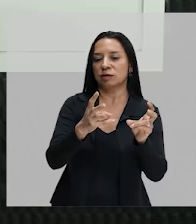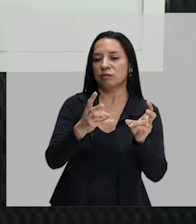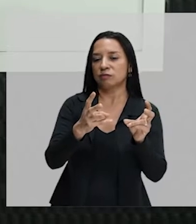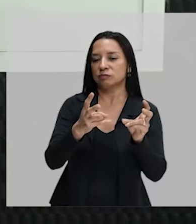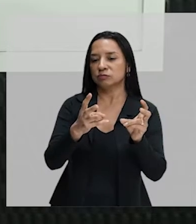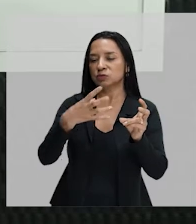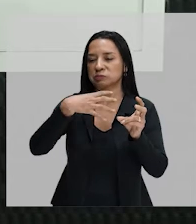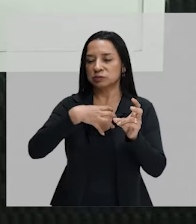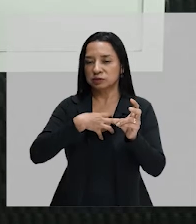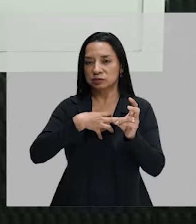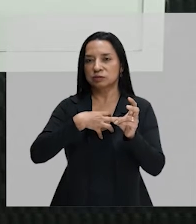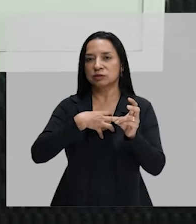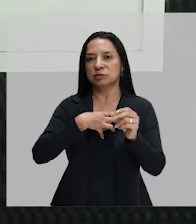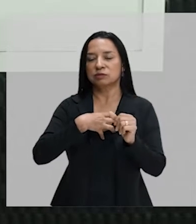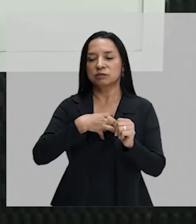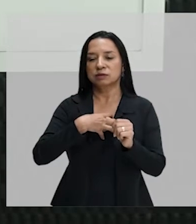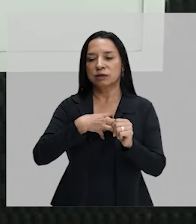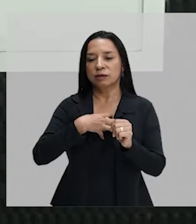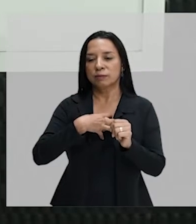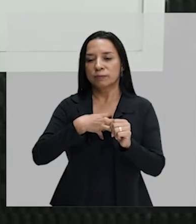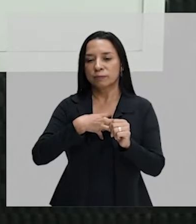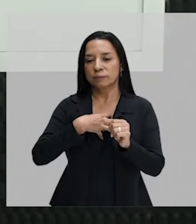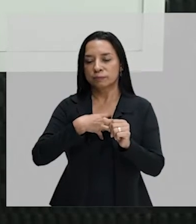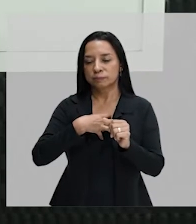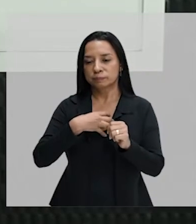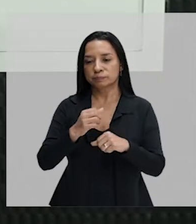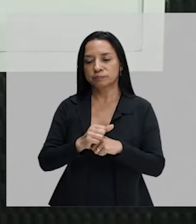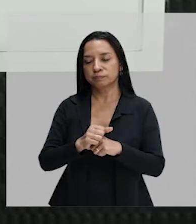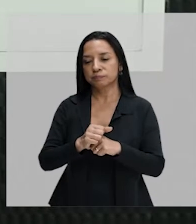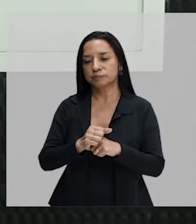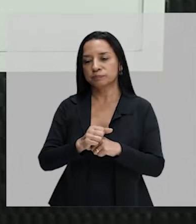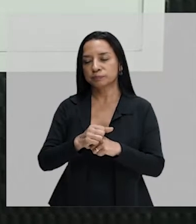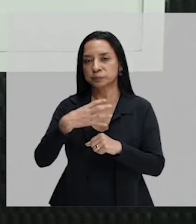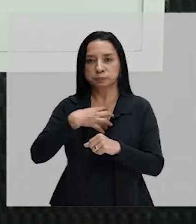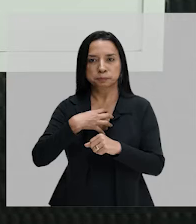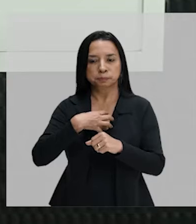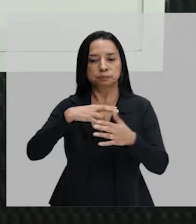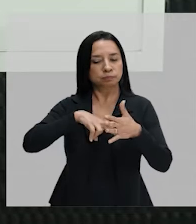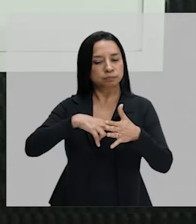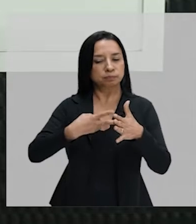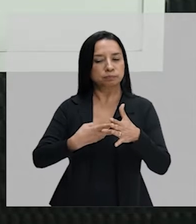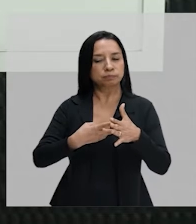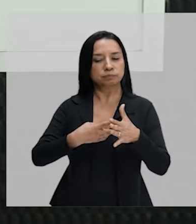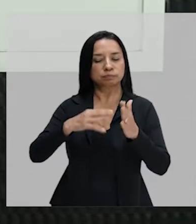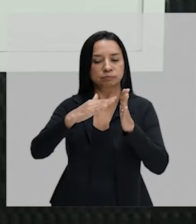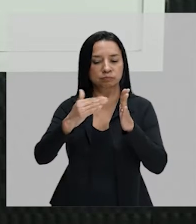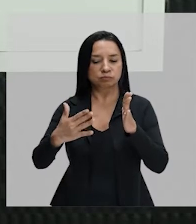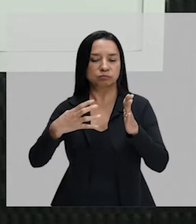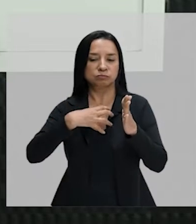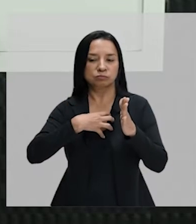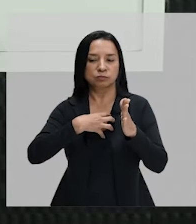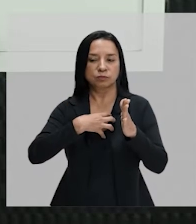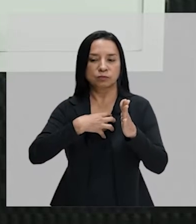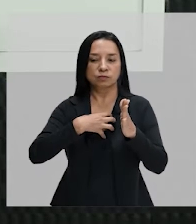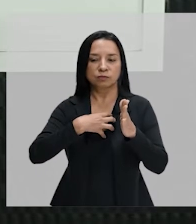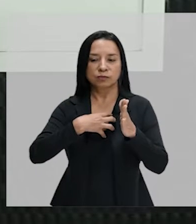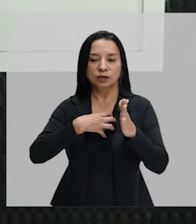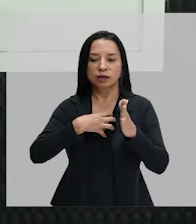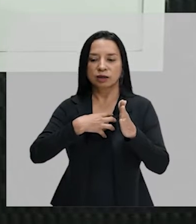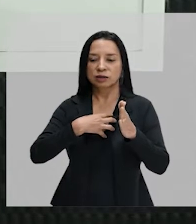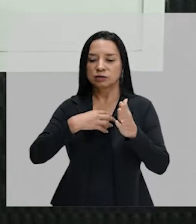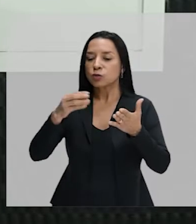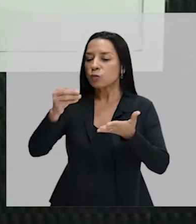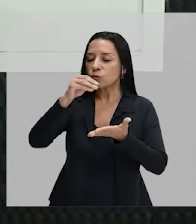sensibilidade, que a palavra é estesis, estética, sensibilidade, e colocaram como uma produção legítima de